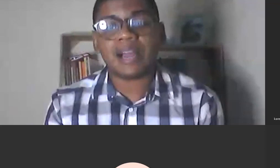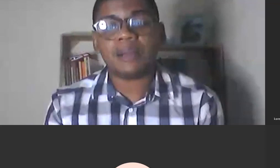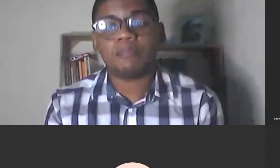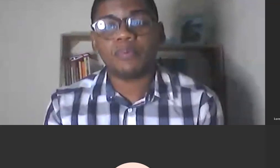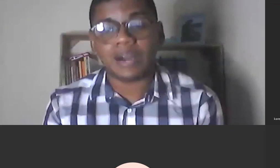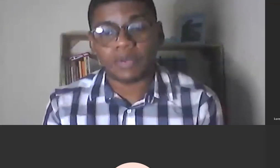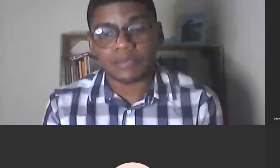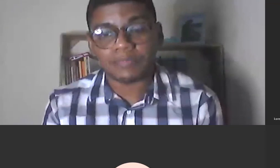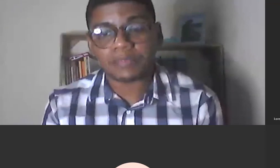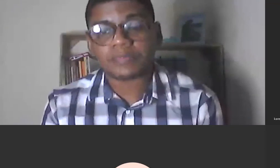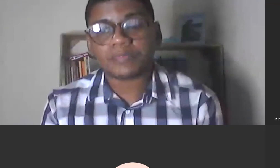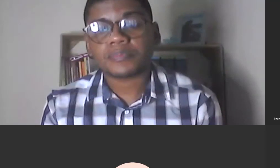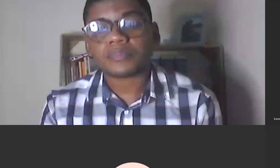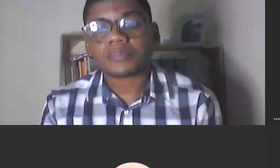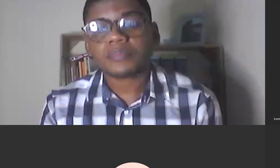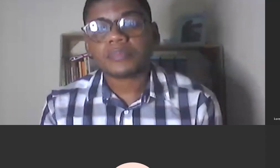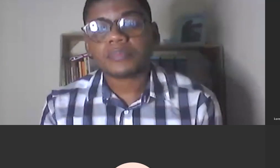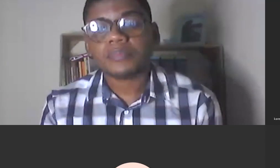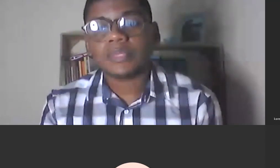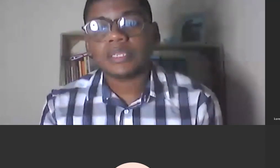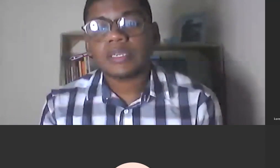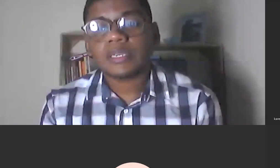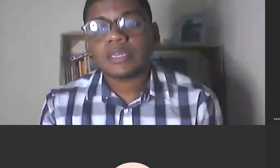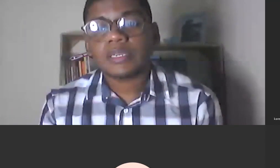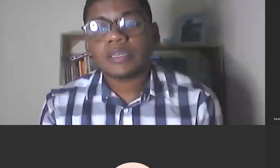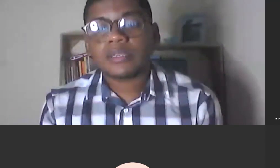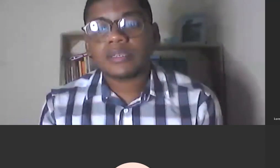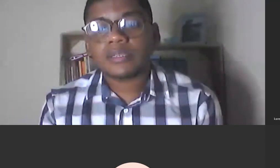consiga trabalhar por aula.